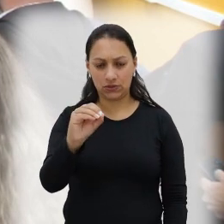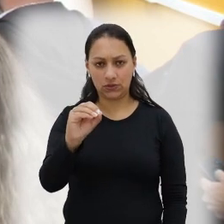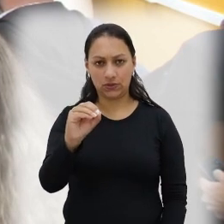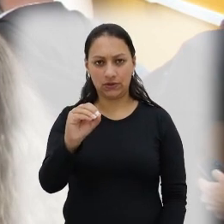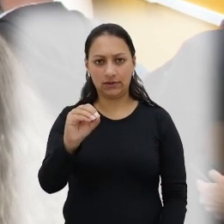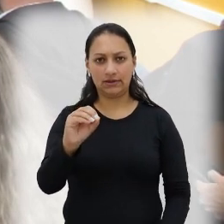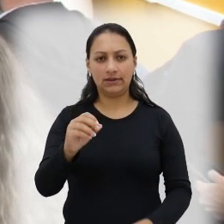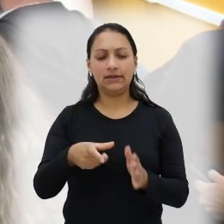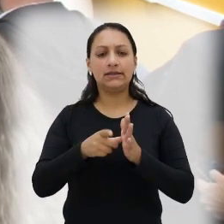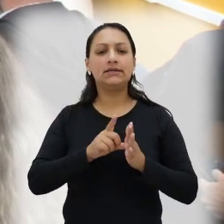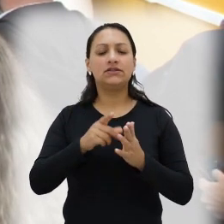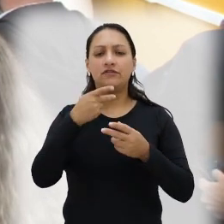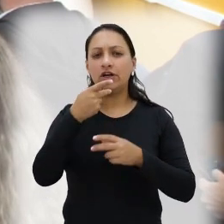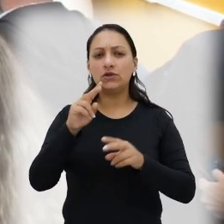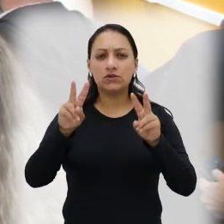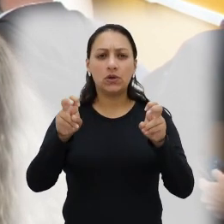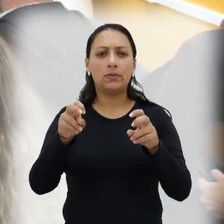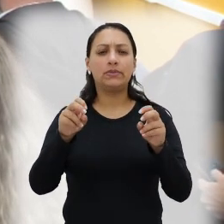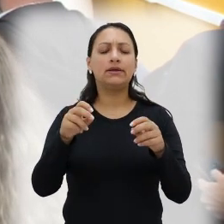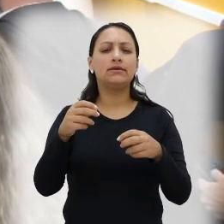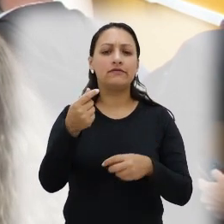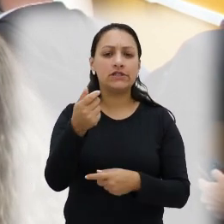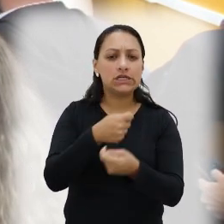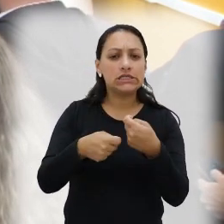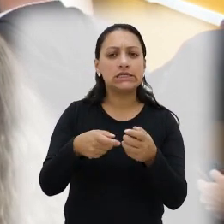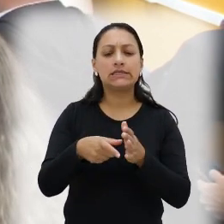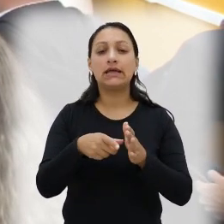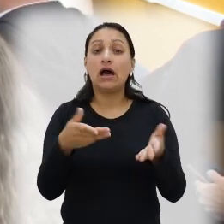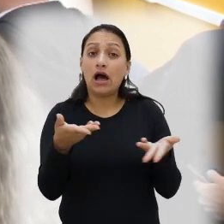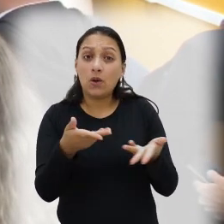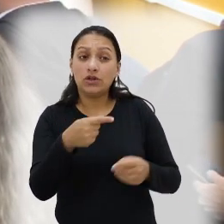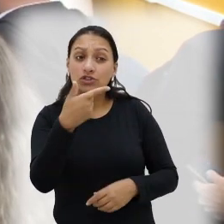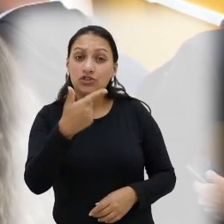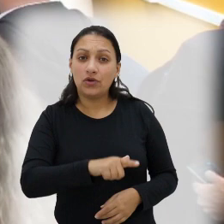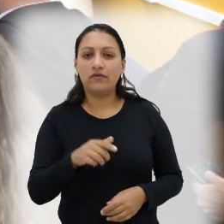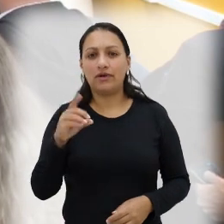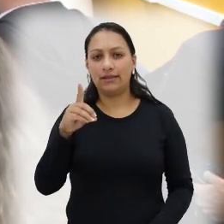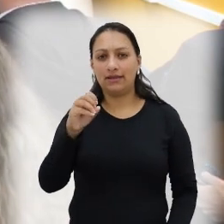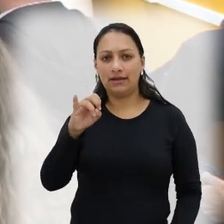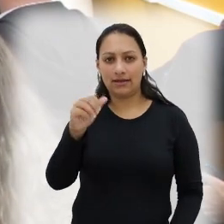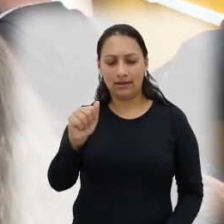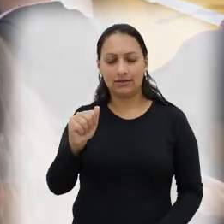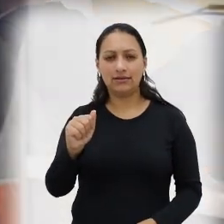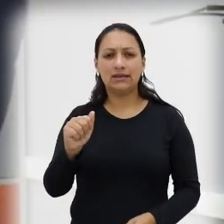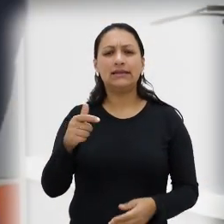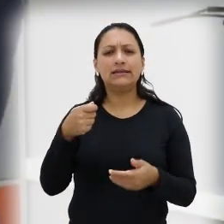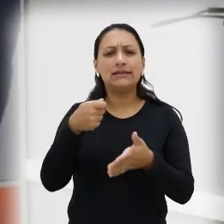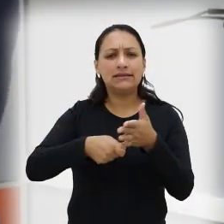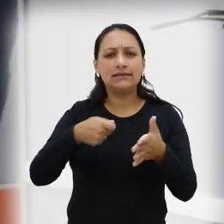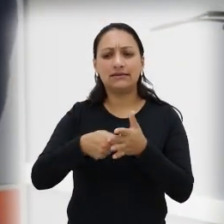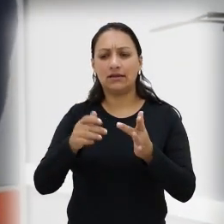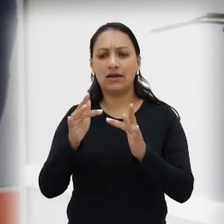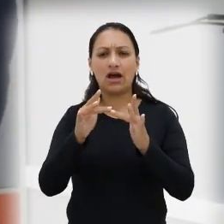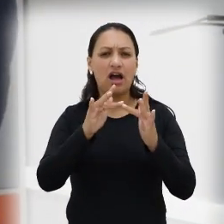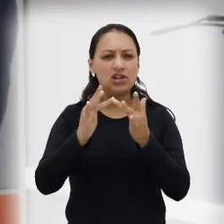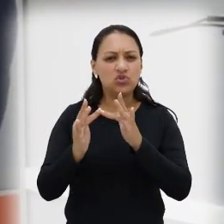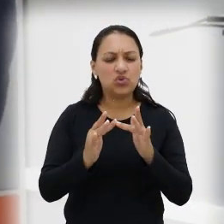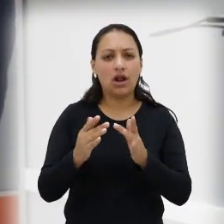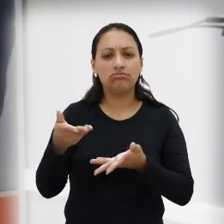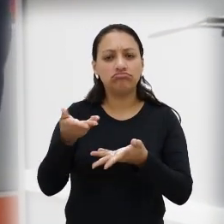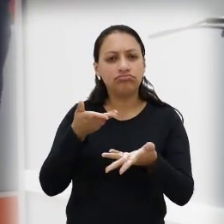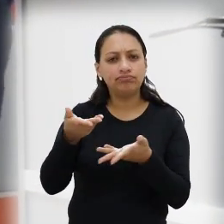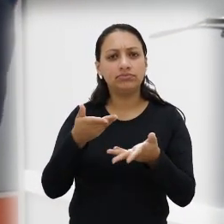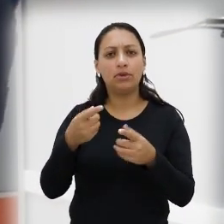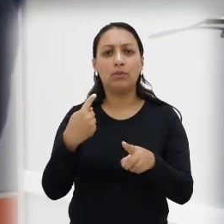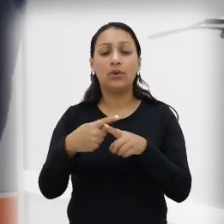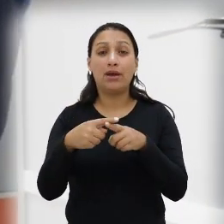ao tema de finanças e a Daya falou sobre isso agora de novo, né? Tentem se articular para aproveitar o máximo possível essa sessão de mentoria, porque é